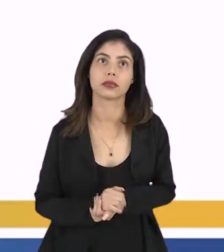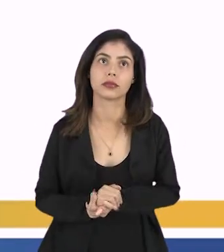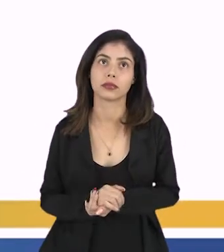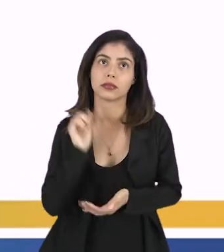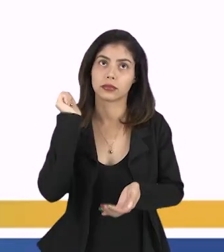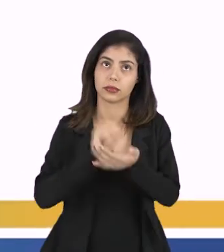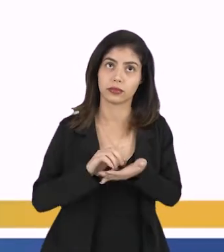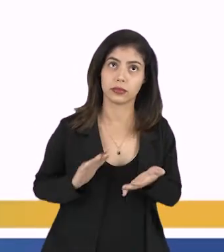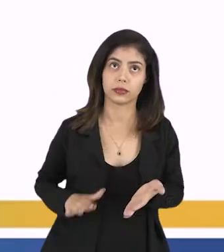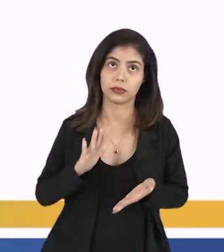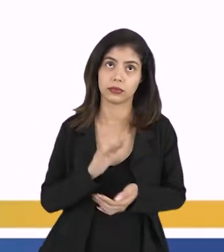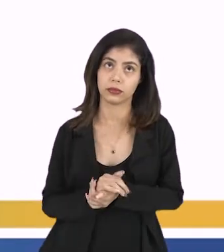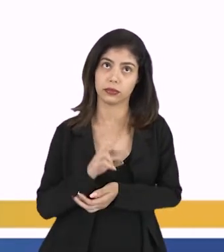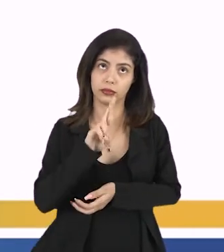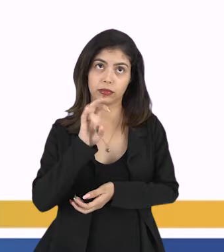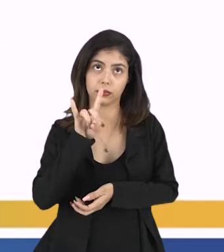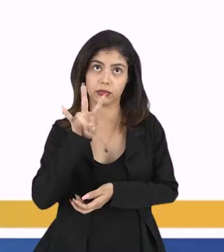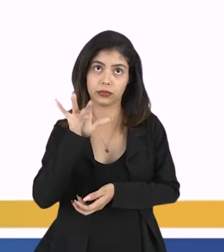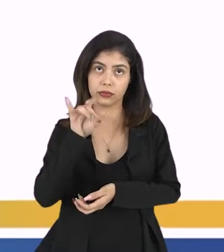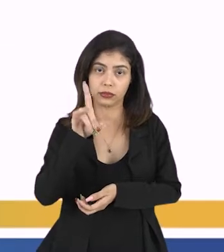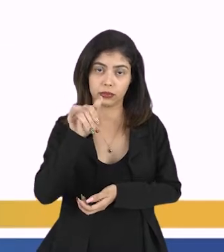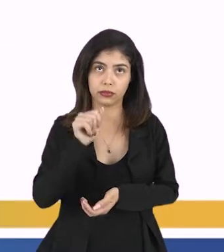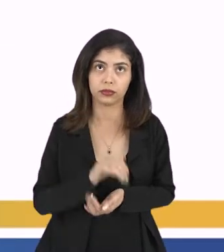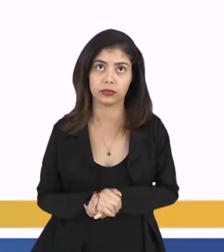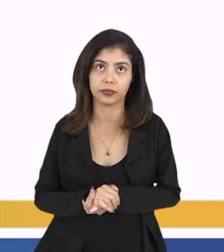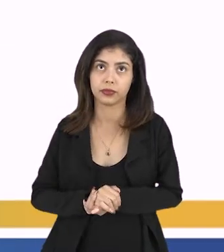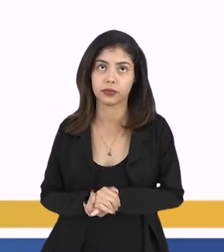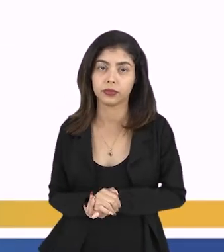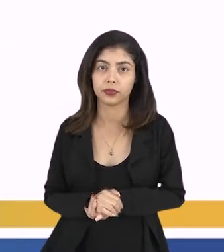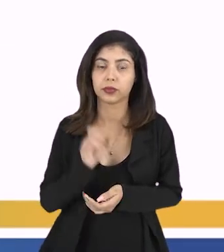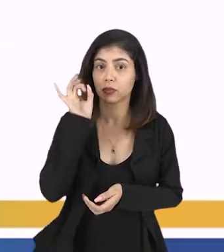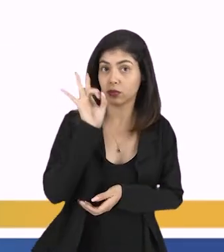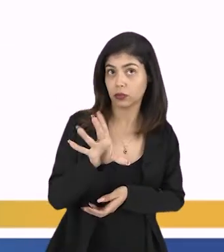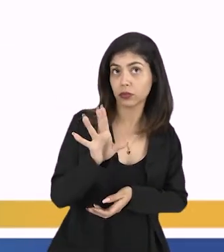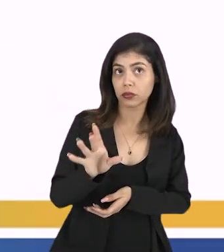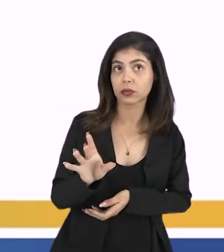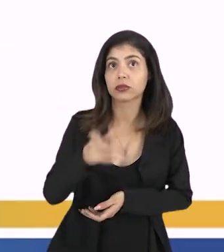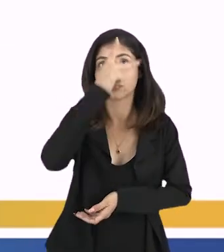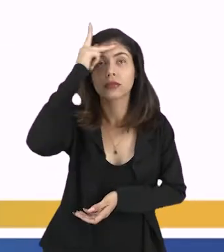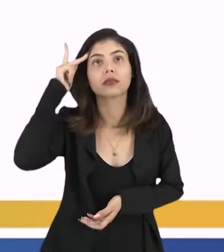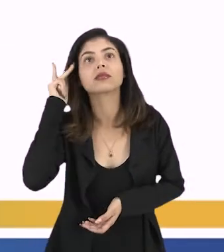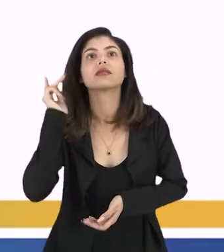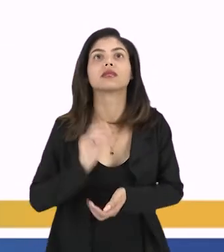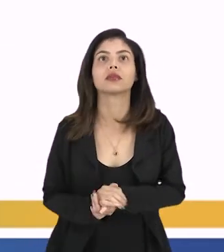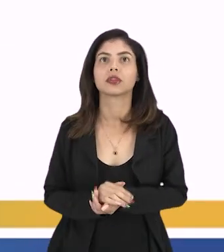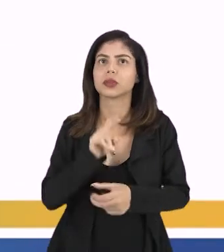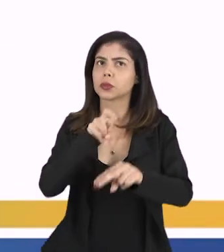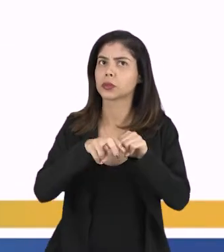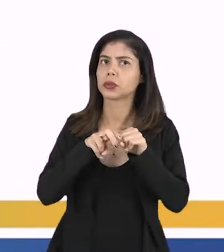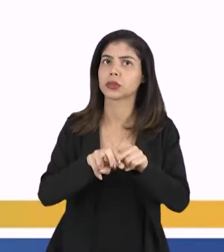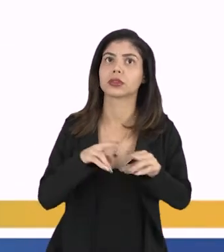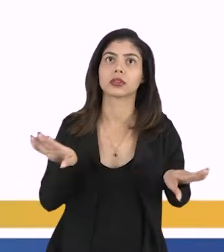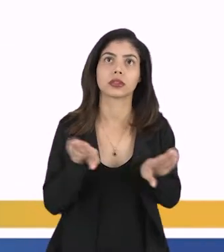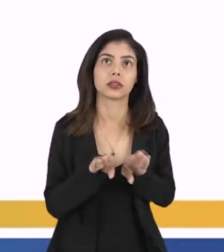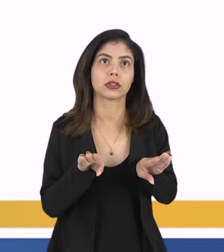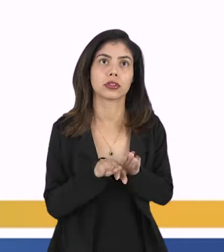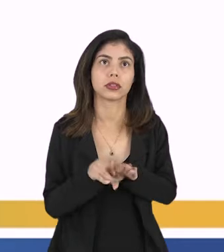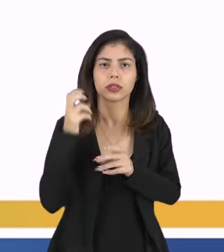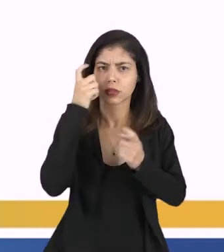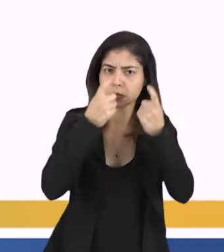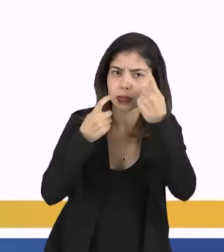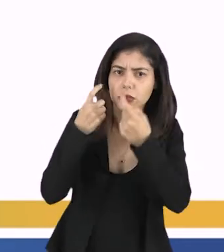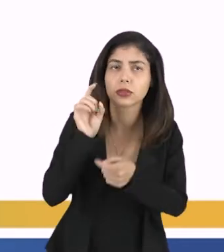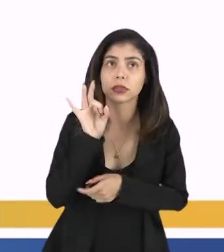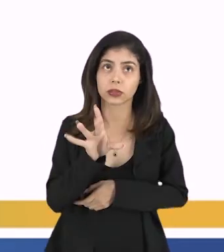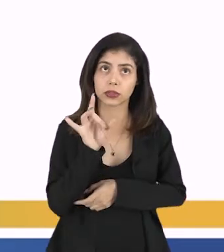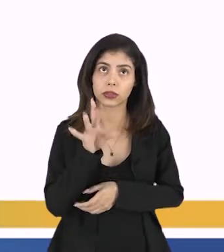filosofia como uma atividade reservada apenas aos gênios, né? Portanto, não precisa se preocupar